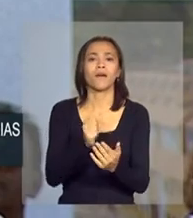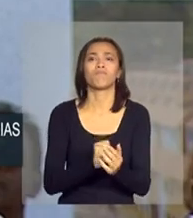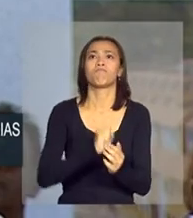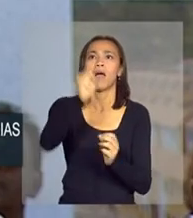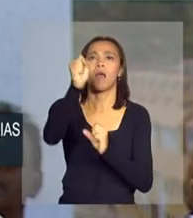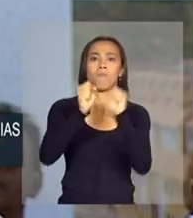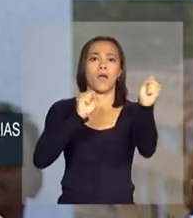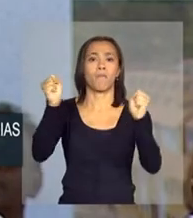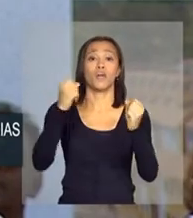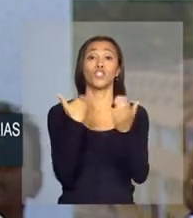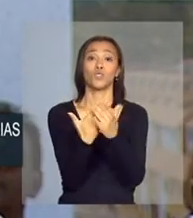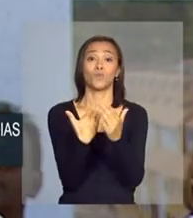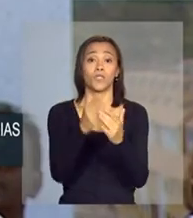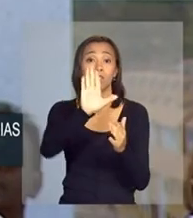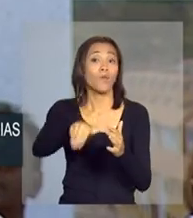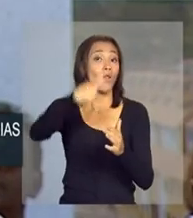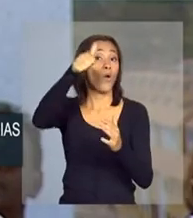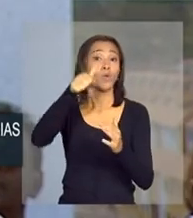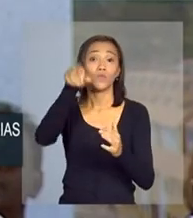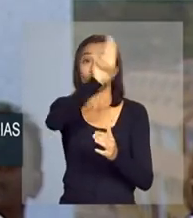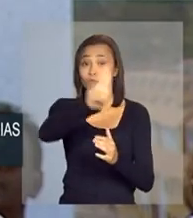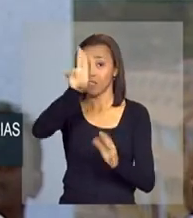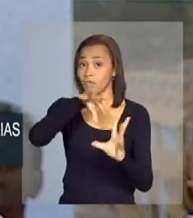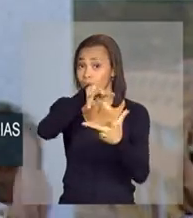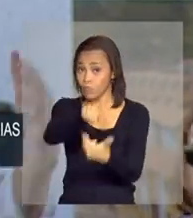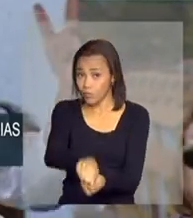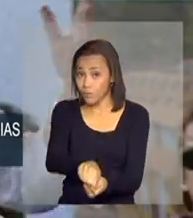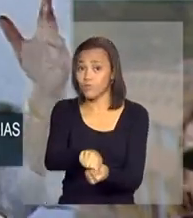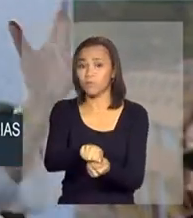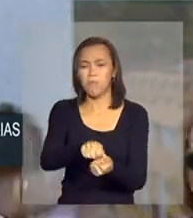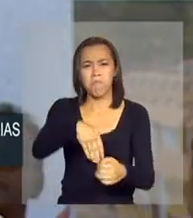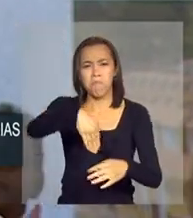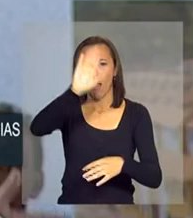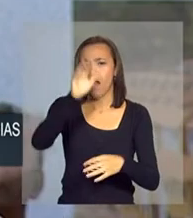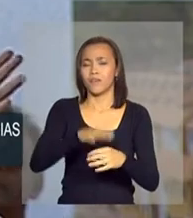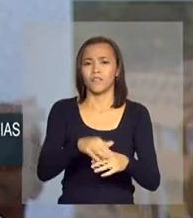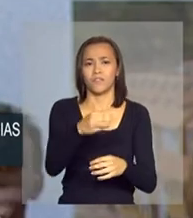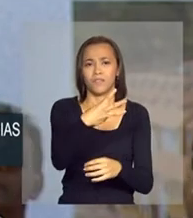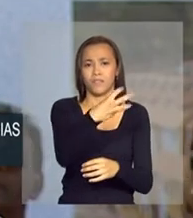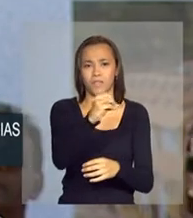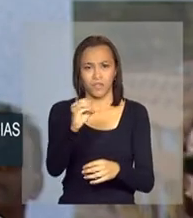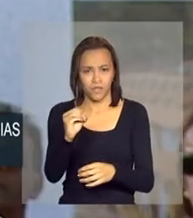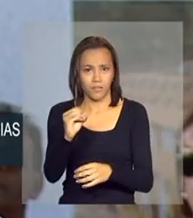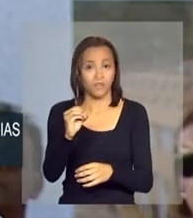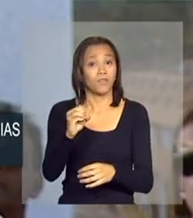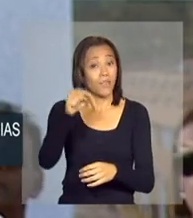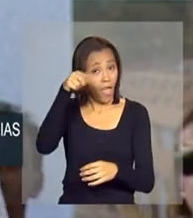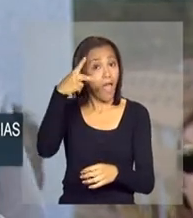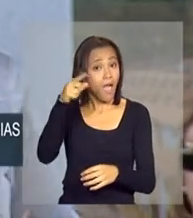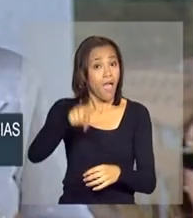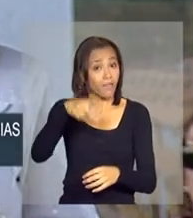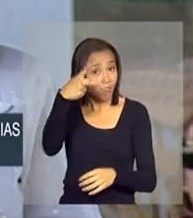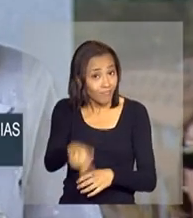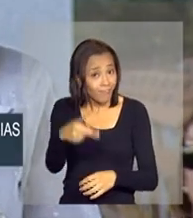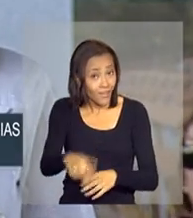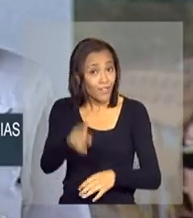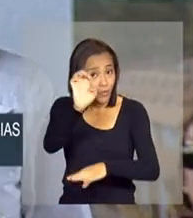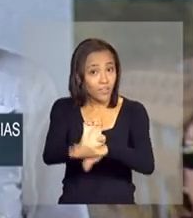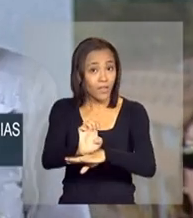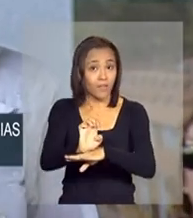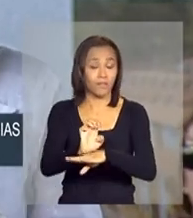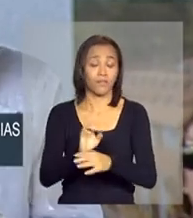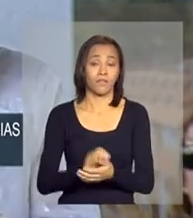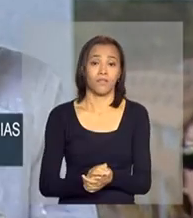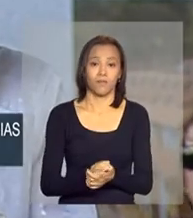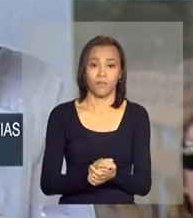universidades no exterior mais de 300 São Paraná Paranaense Além